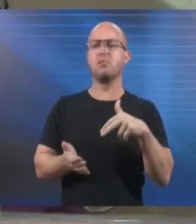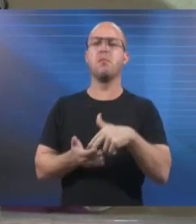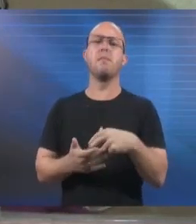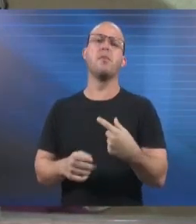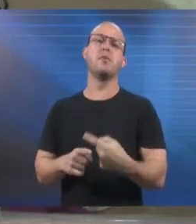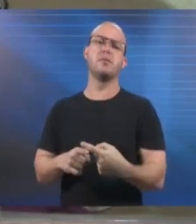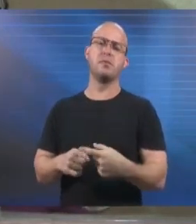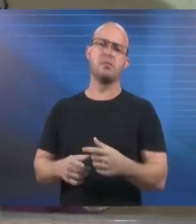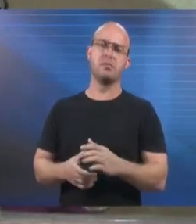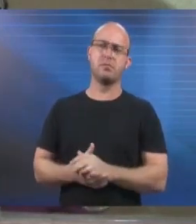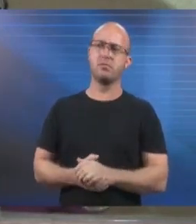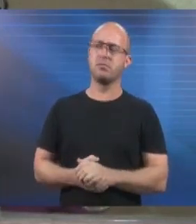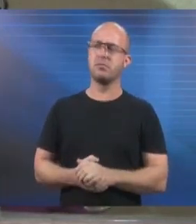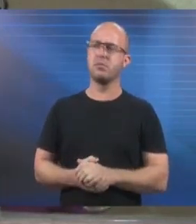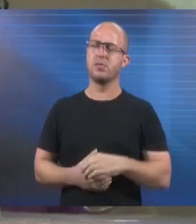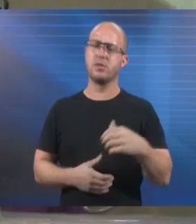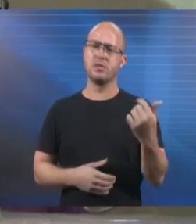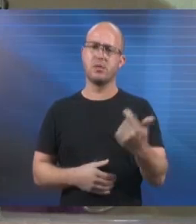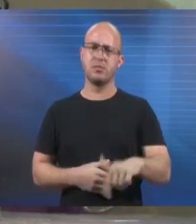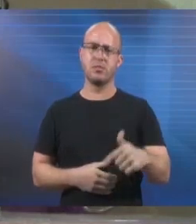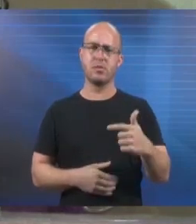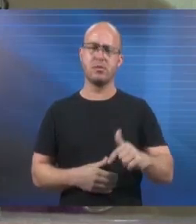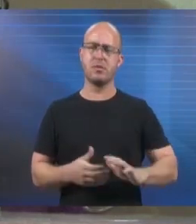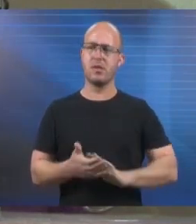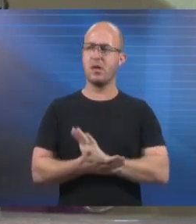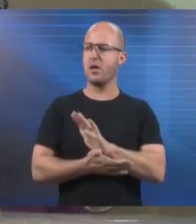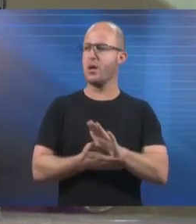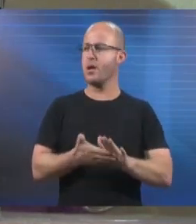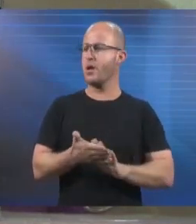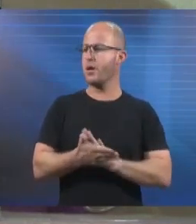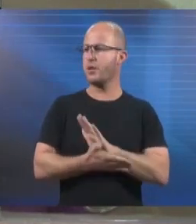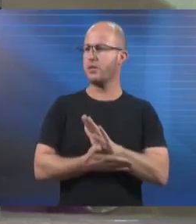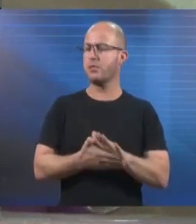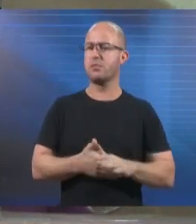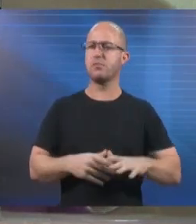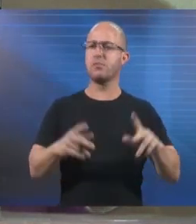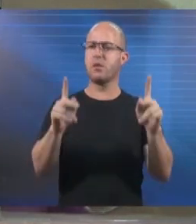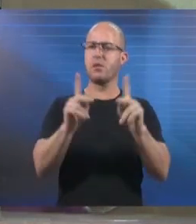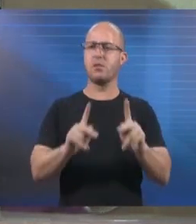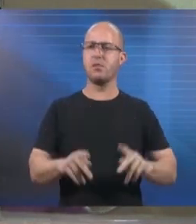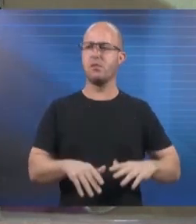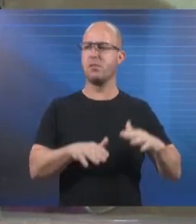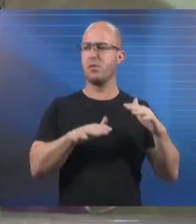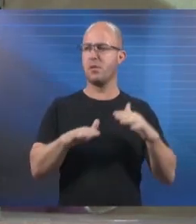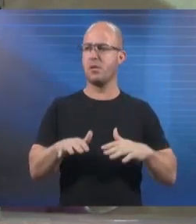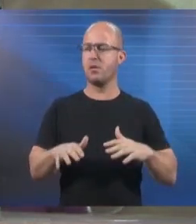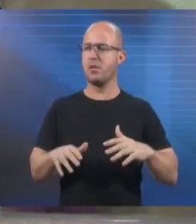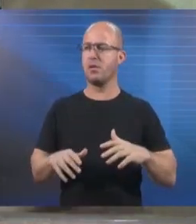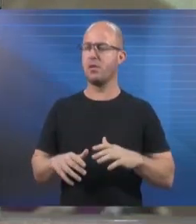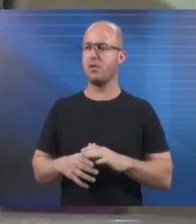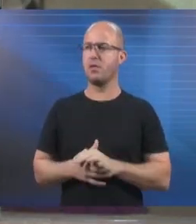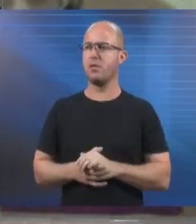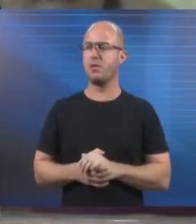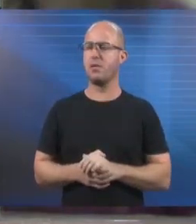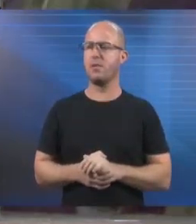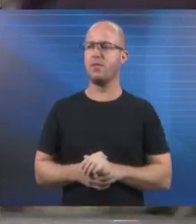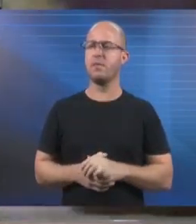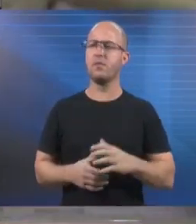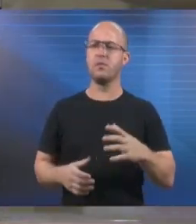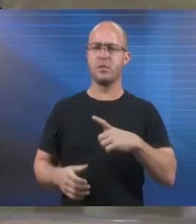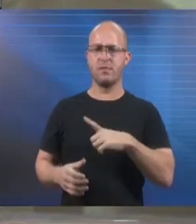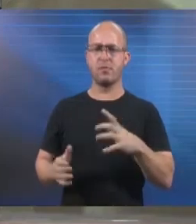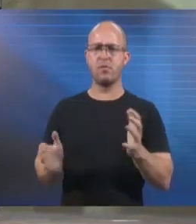quê Porque não houve nada que não tenha sido Pacífico muito pelo contrário houve um órgão